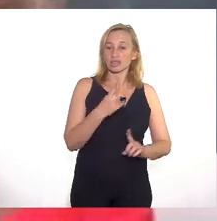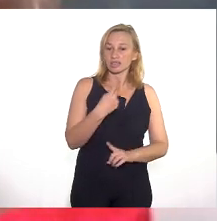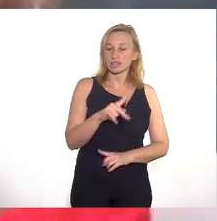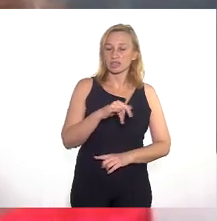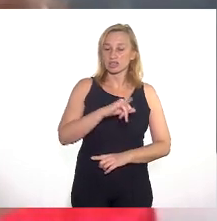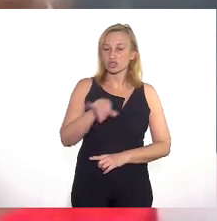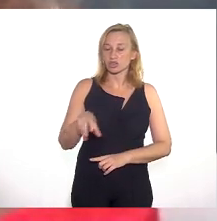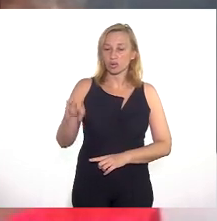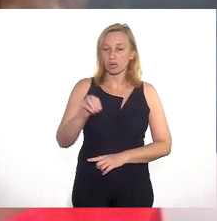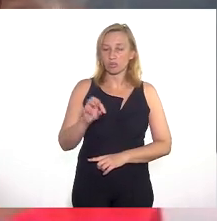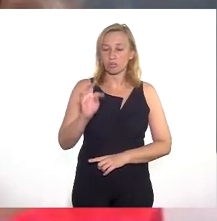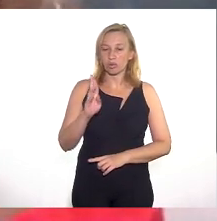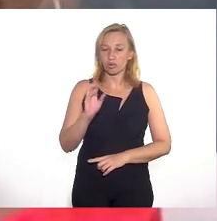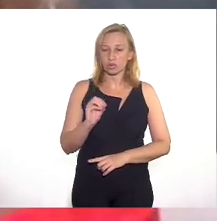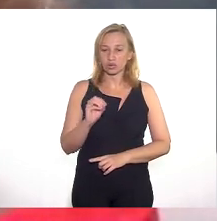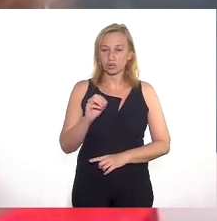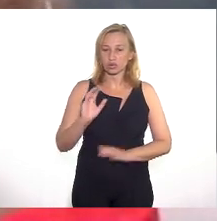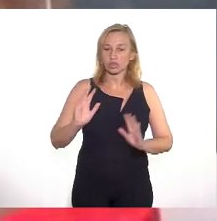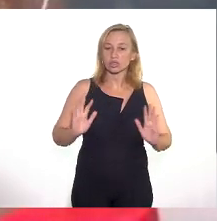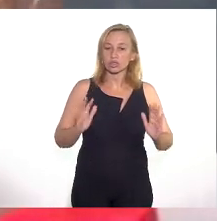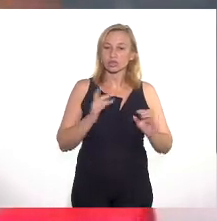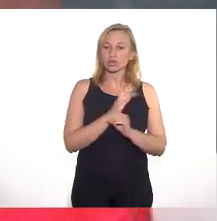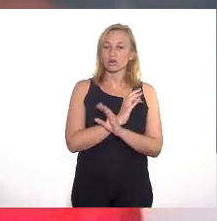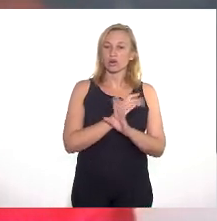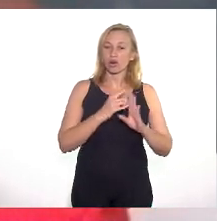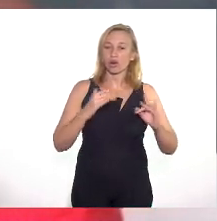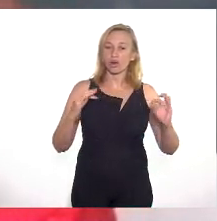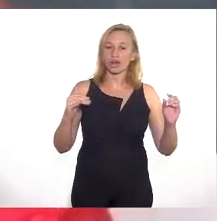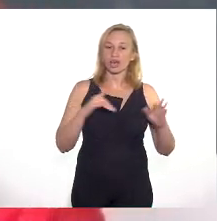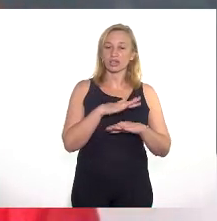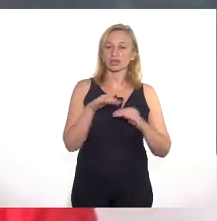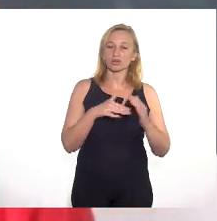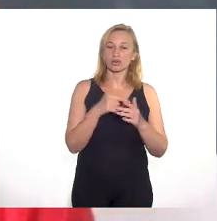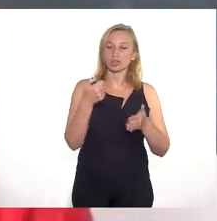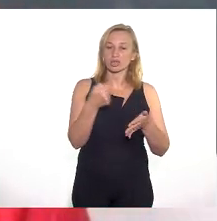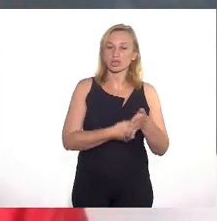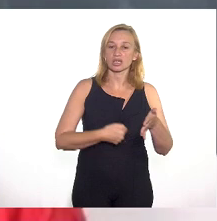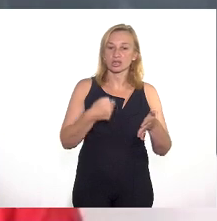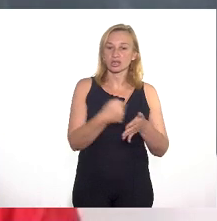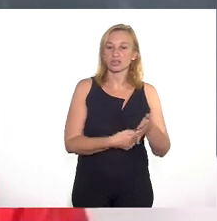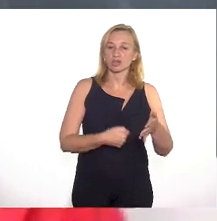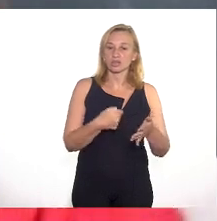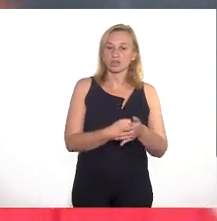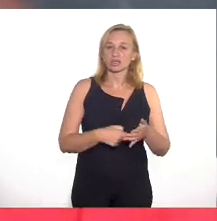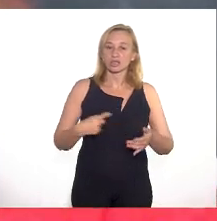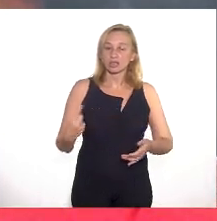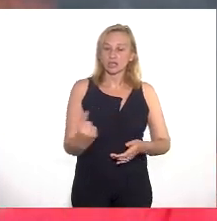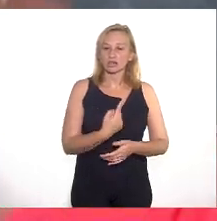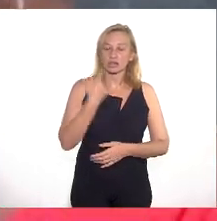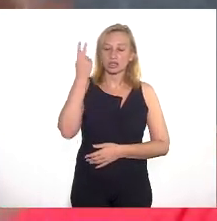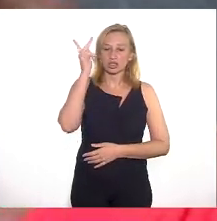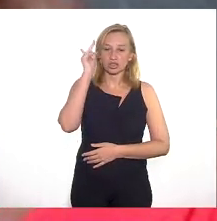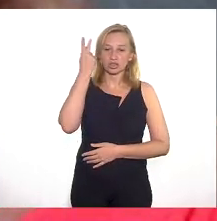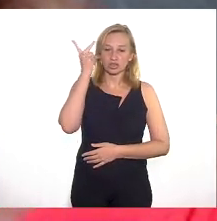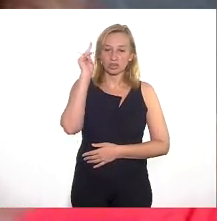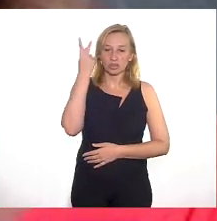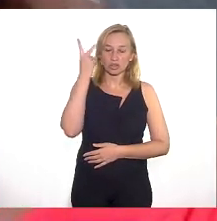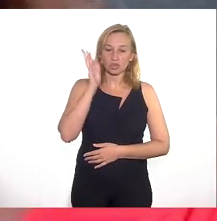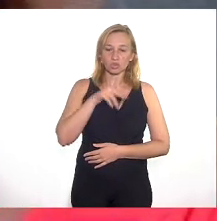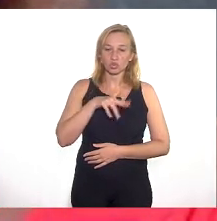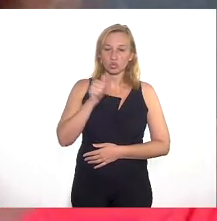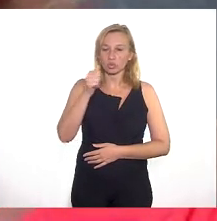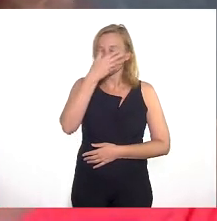Bosco, que diz: glória a todas as lutas e glórias, que através da nossa história não